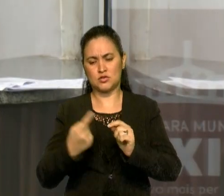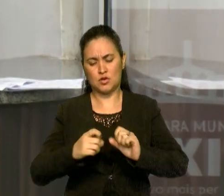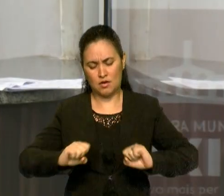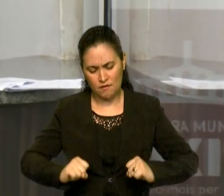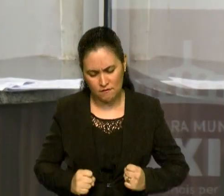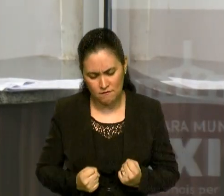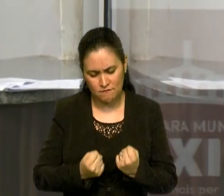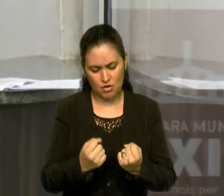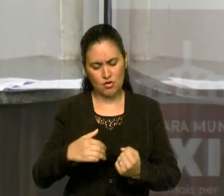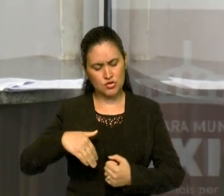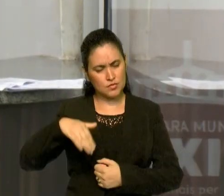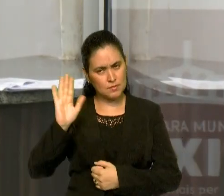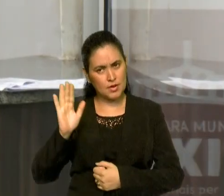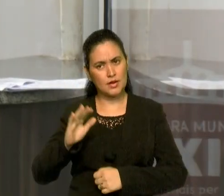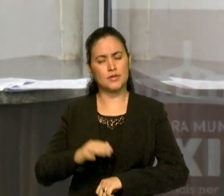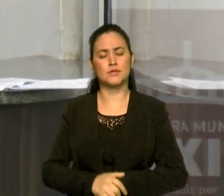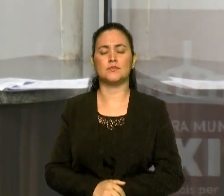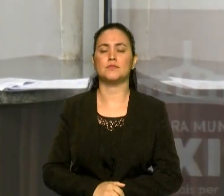em